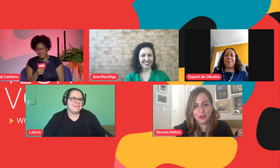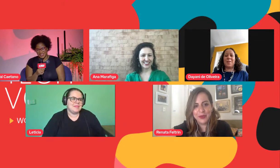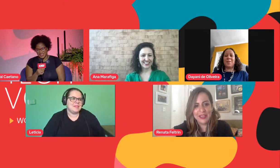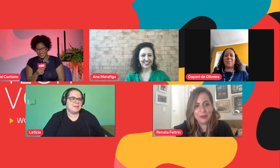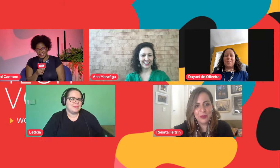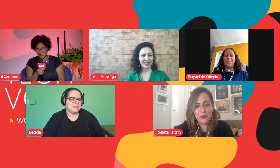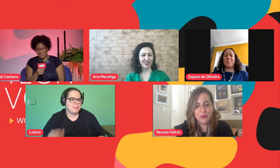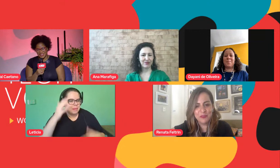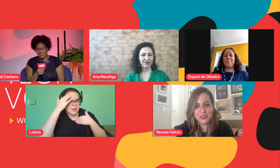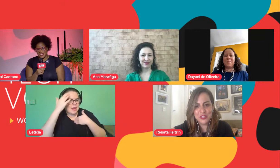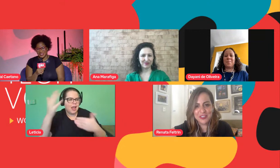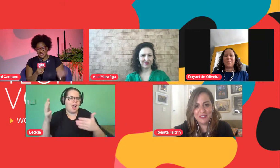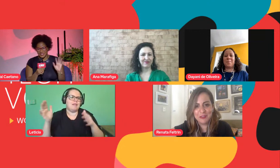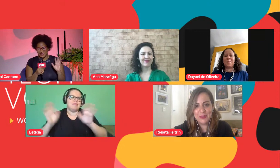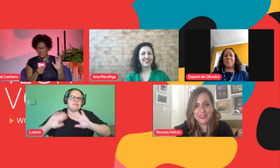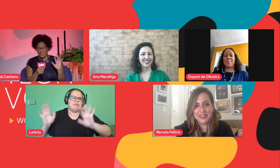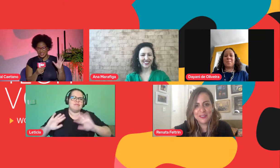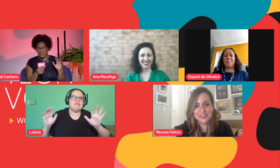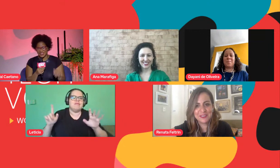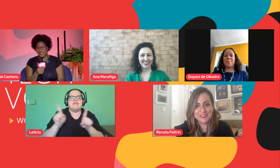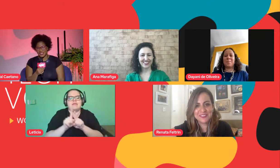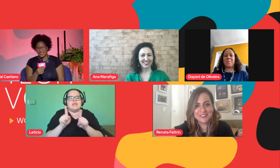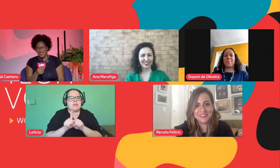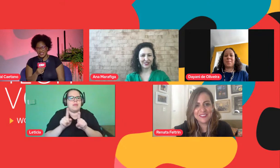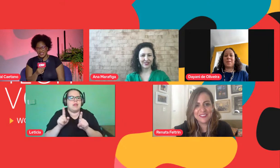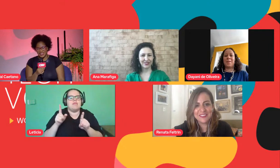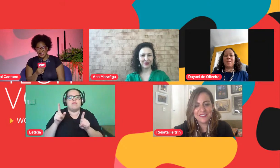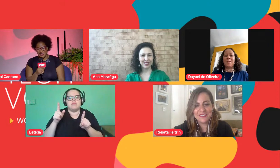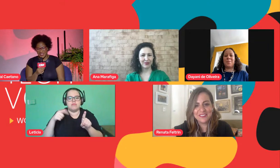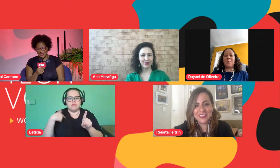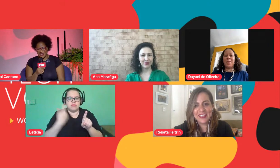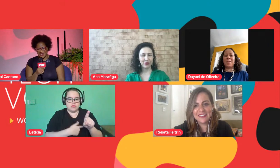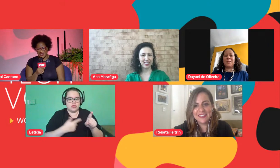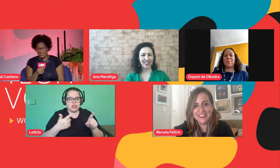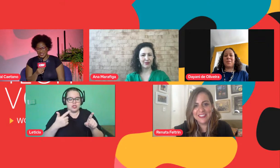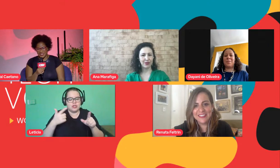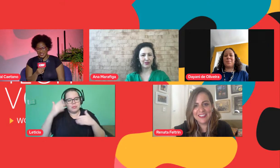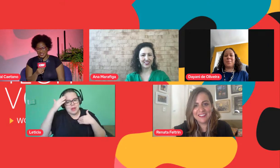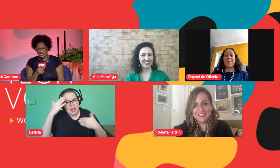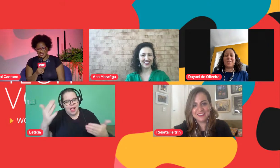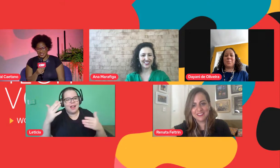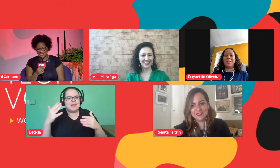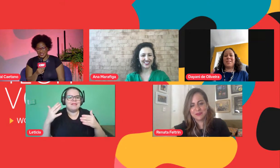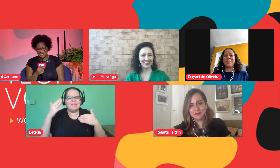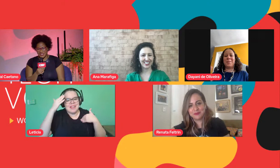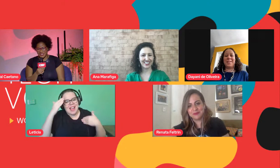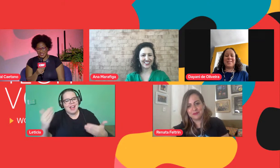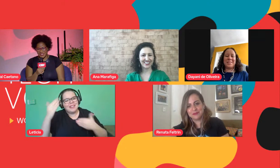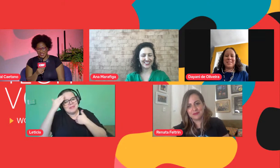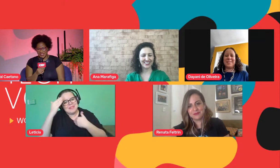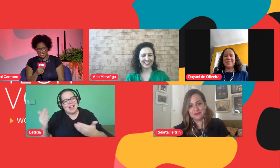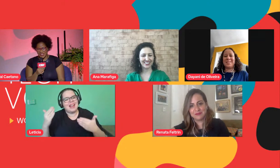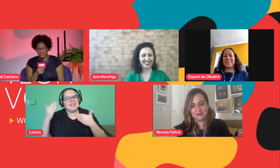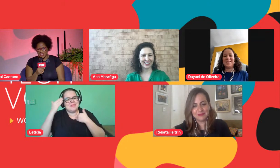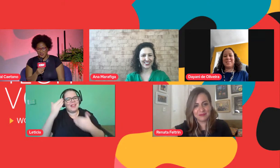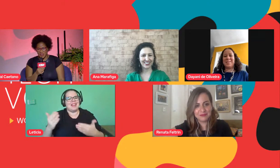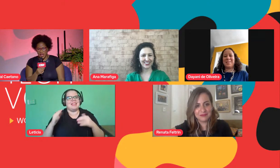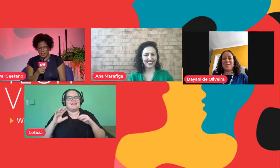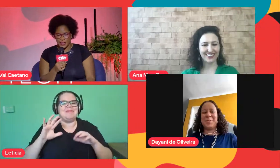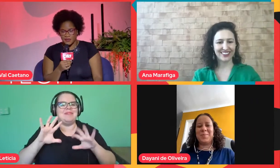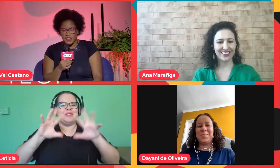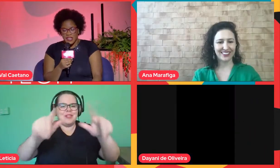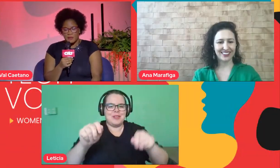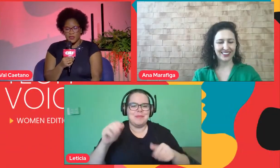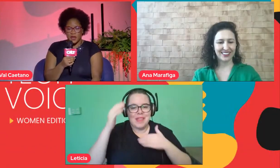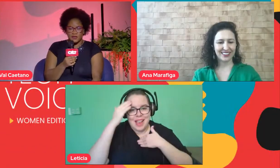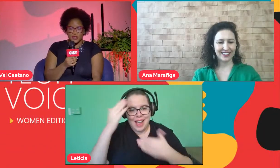Obrigada, Val. Obrigada pelo convite aí. Foi uma delícia. Obrigada, Val. Obrigada, meninas.